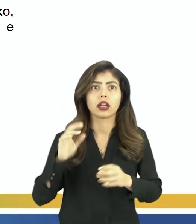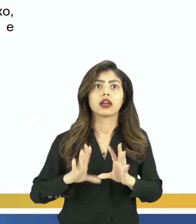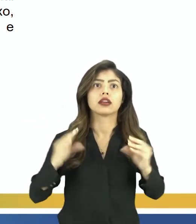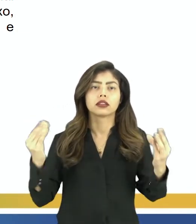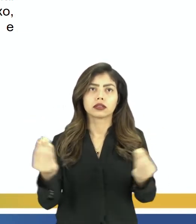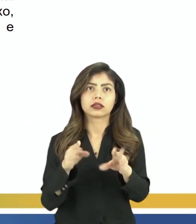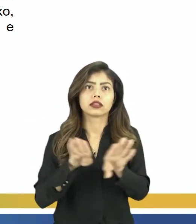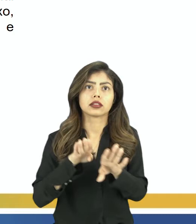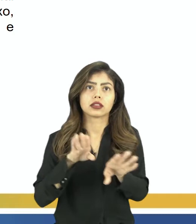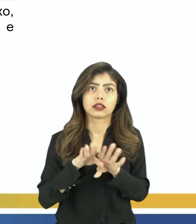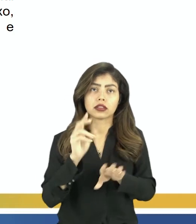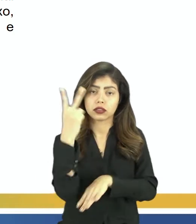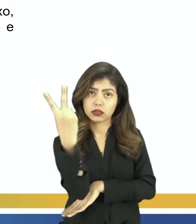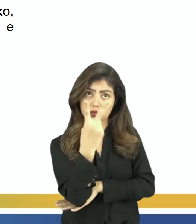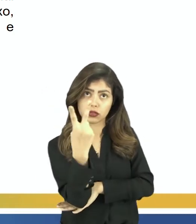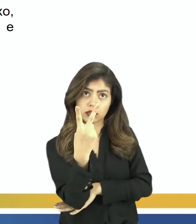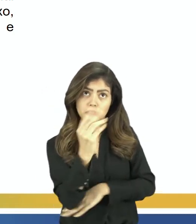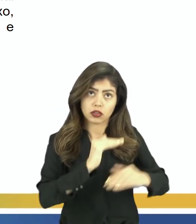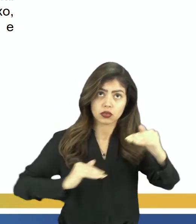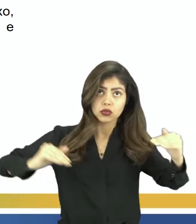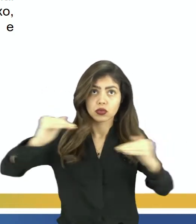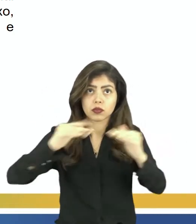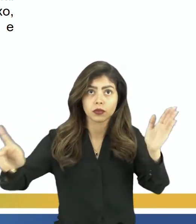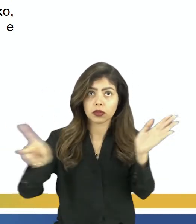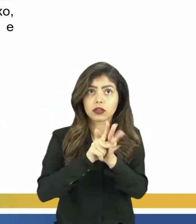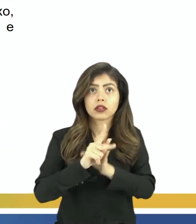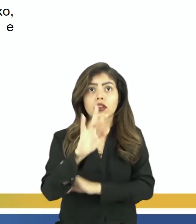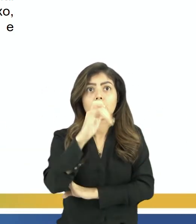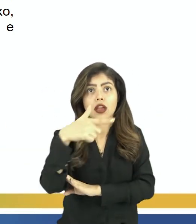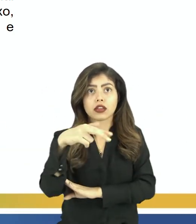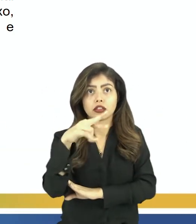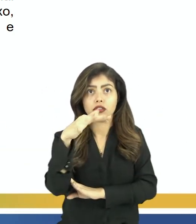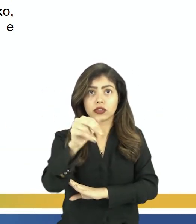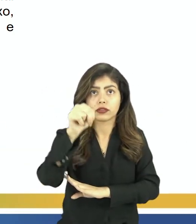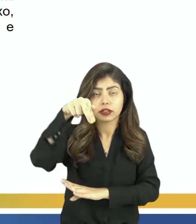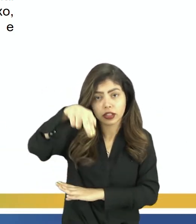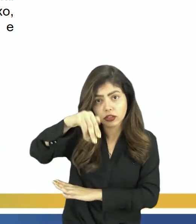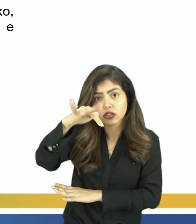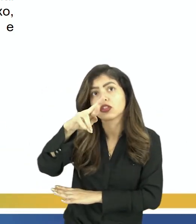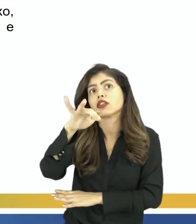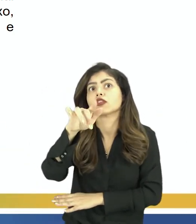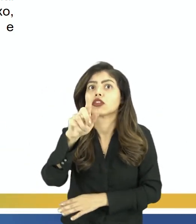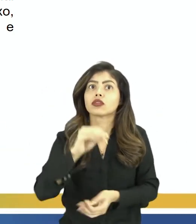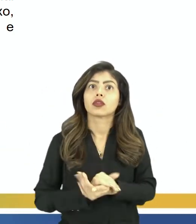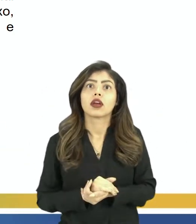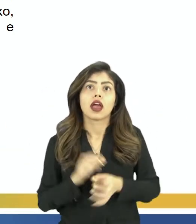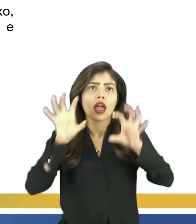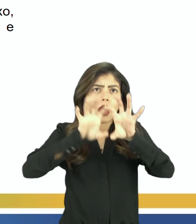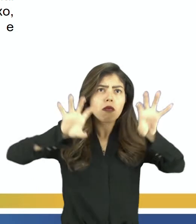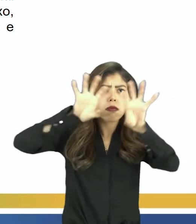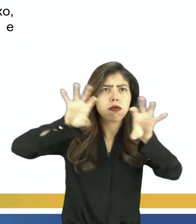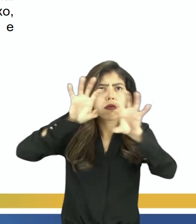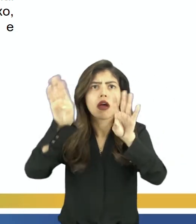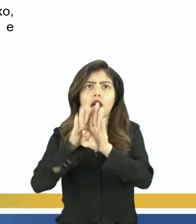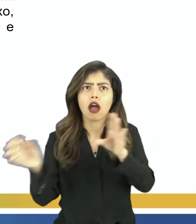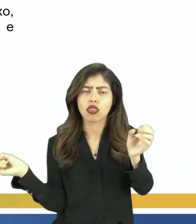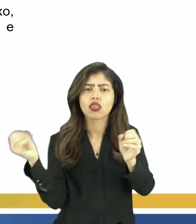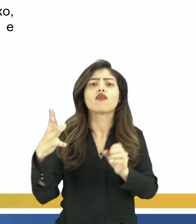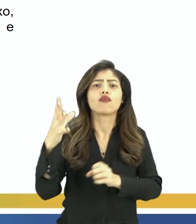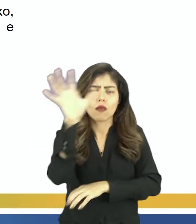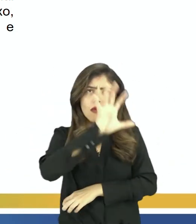combustíveis, dois subprodutos, enxofre e nitrogênio, reagem com o oxigênio do ar, formando os